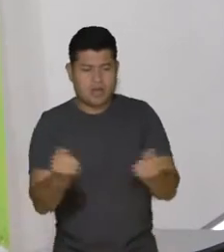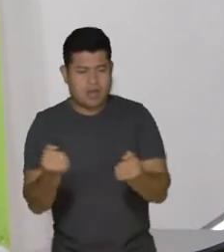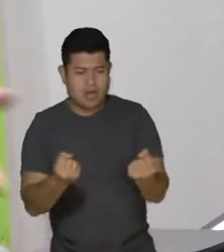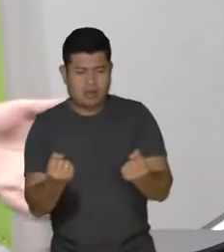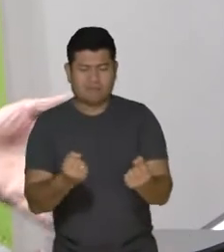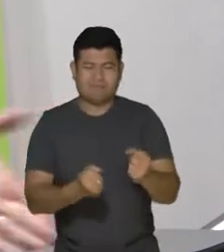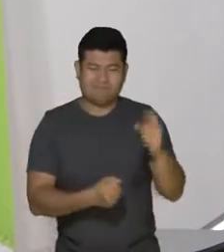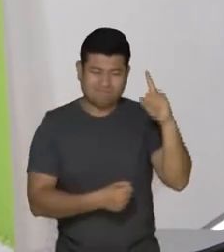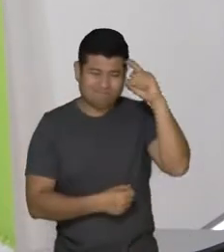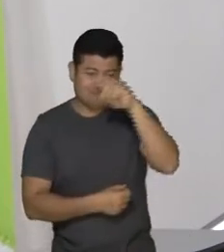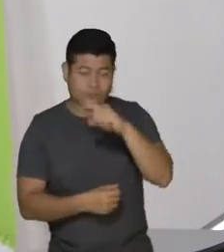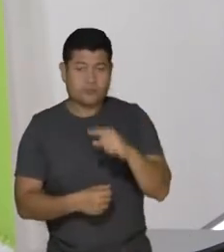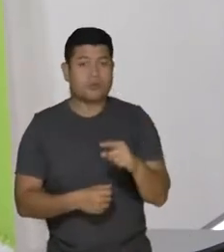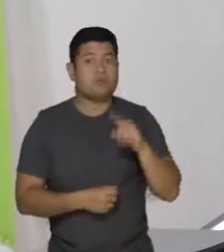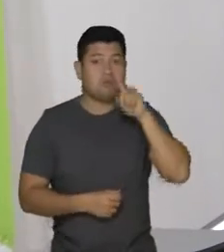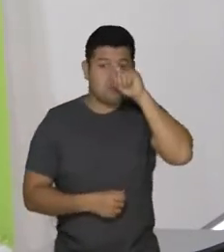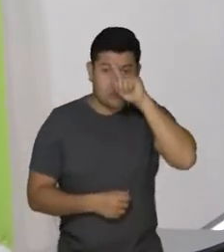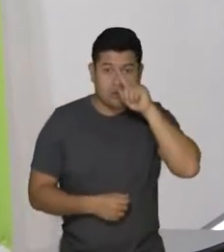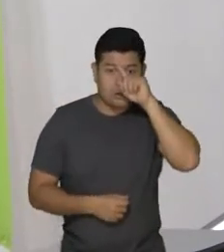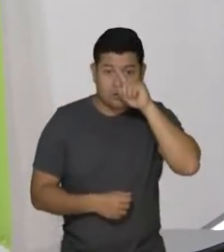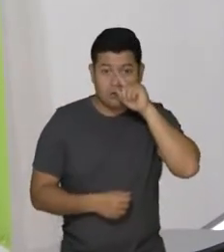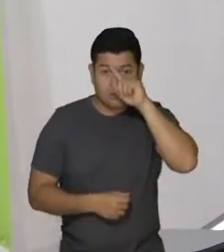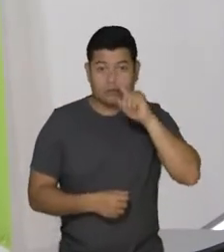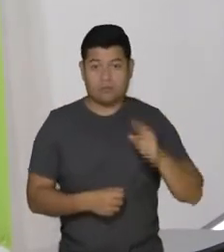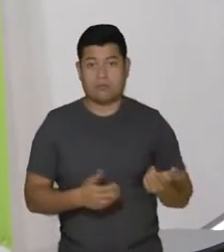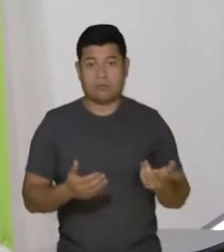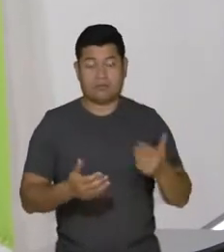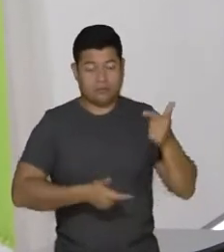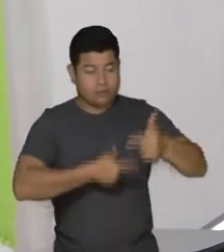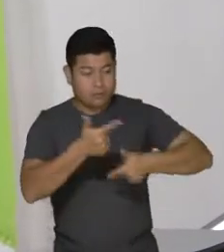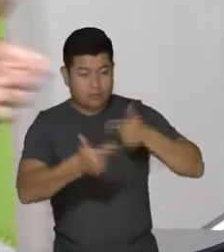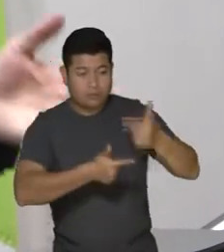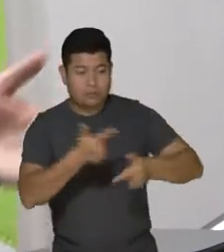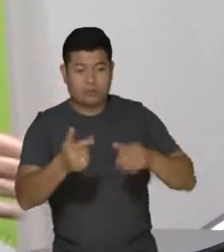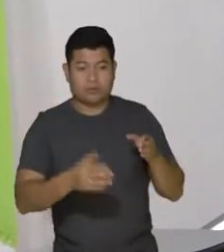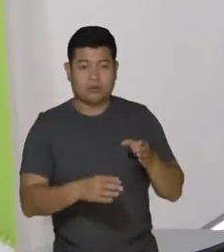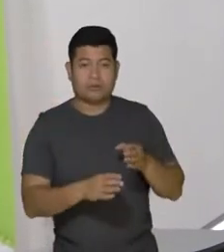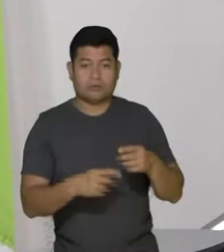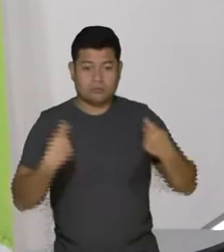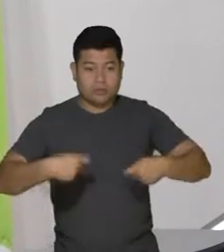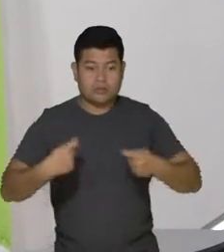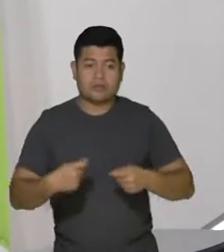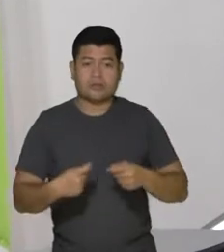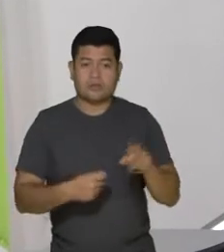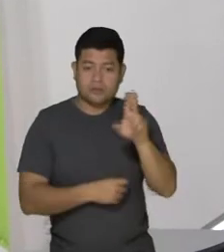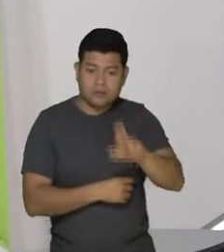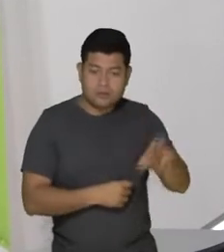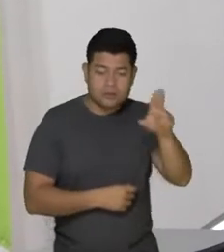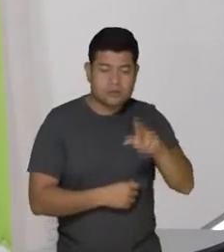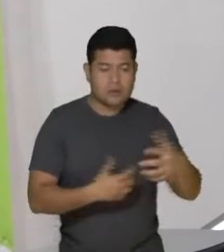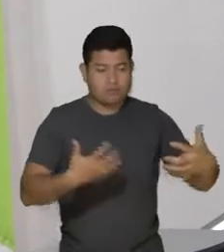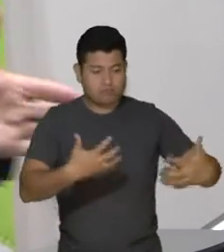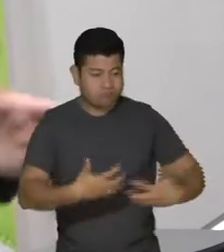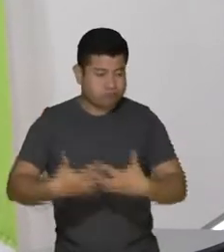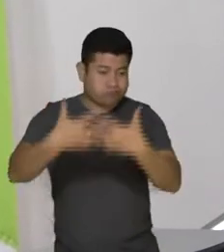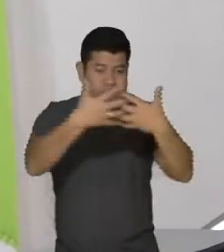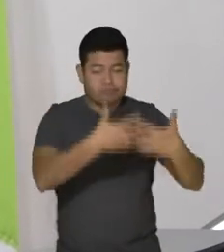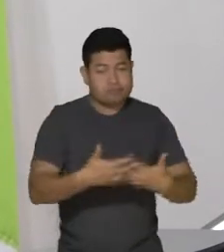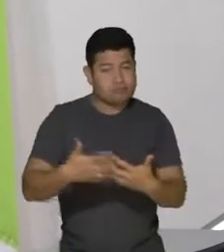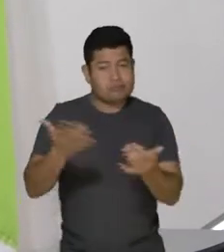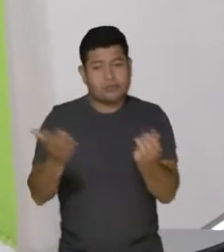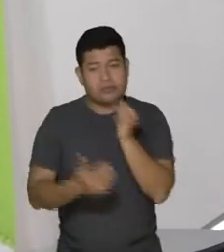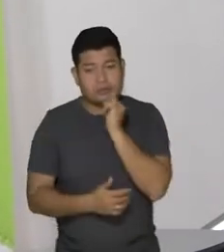risco para quem tá trabalhando na rodovia com seus caminhões com seu transporte e também